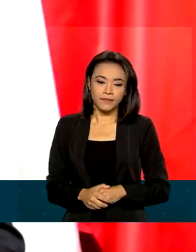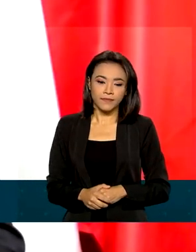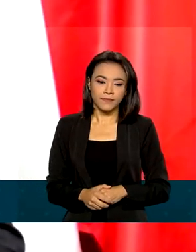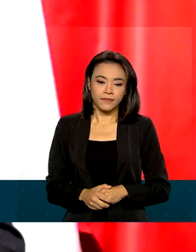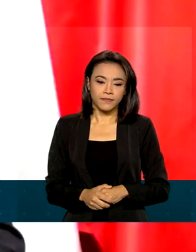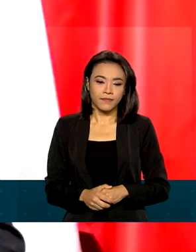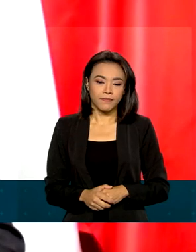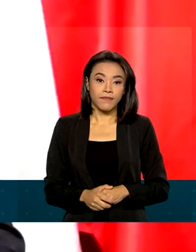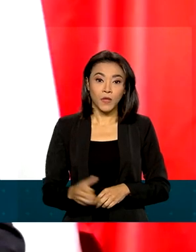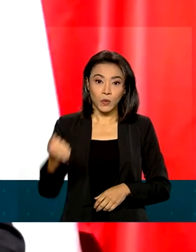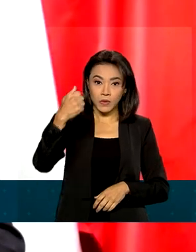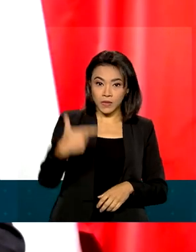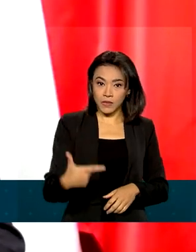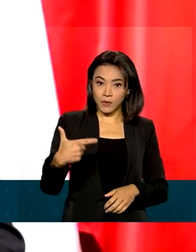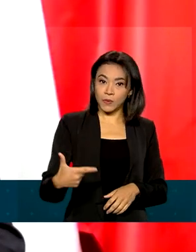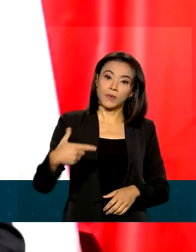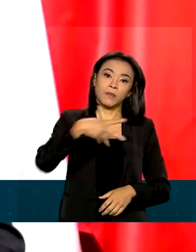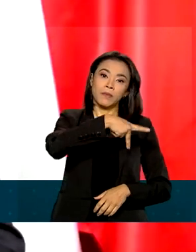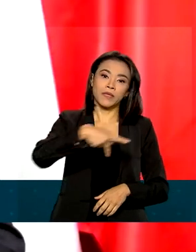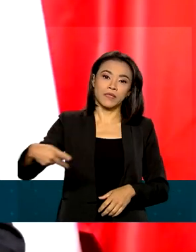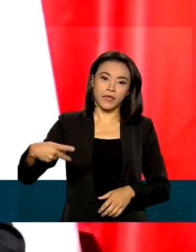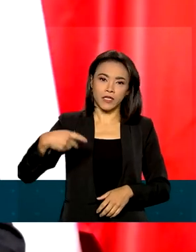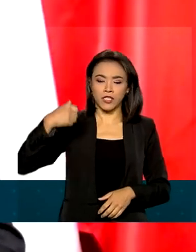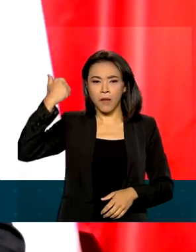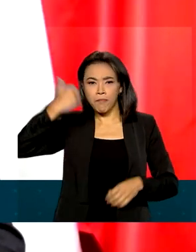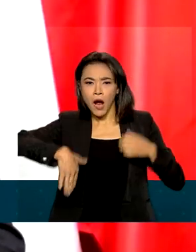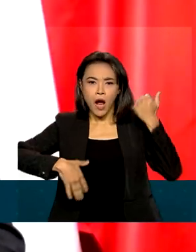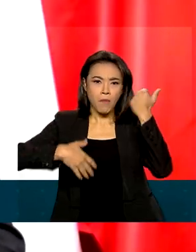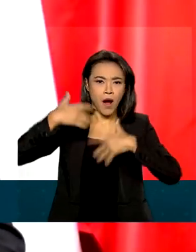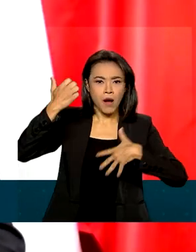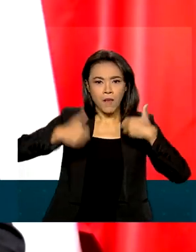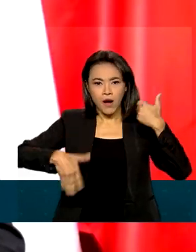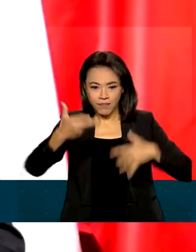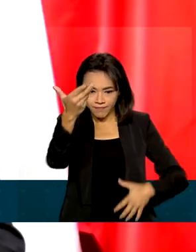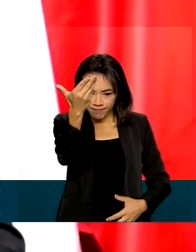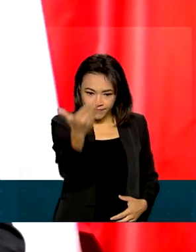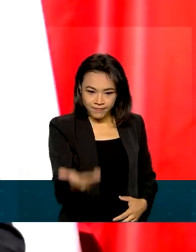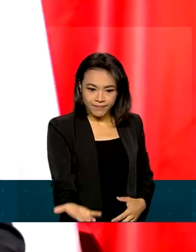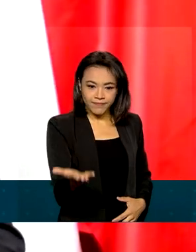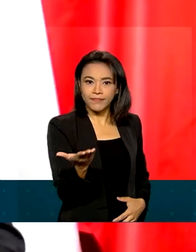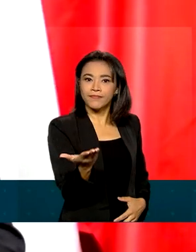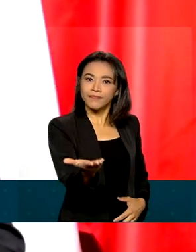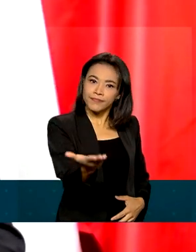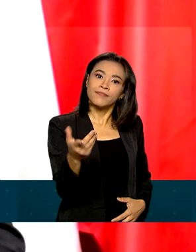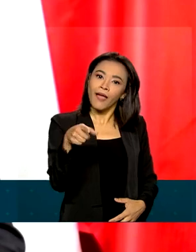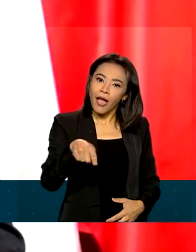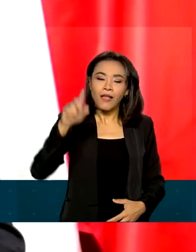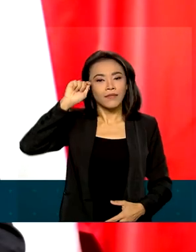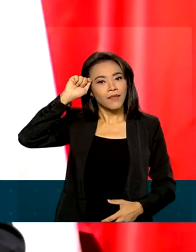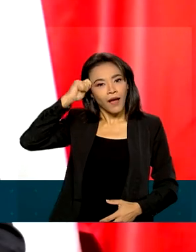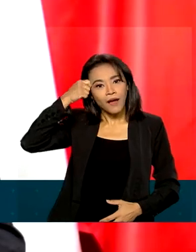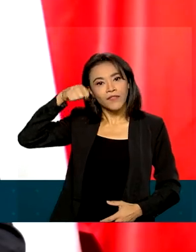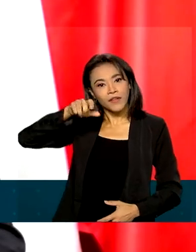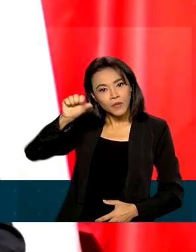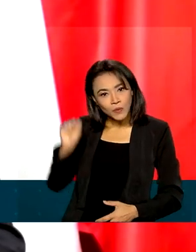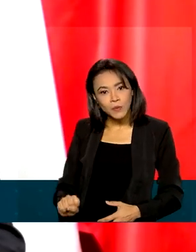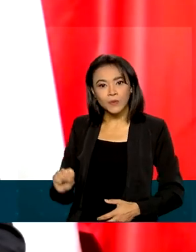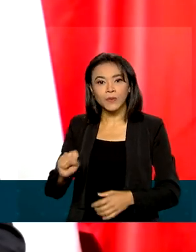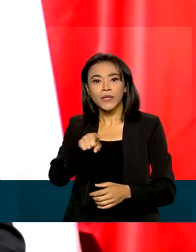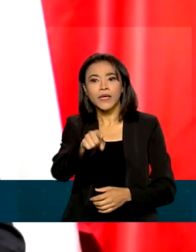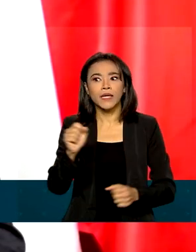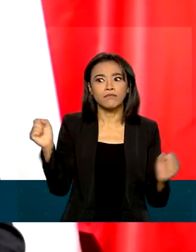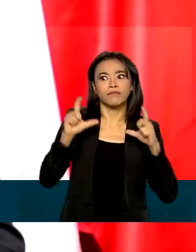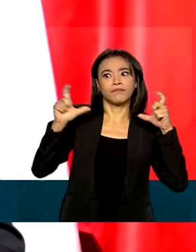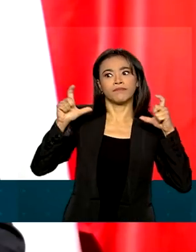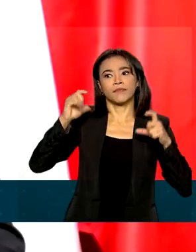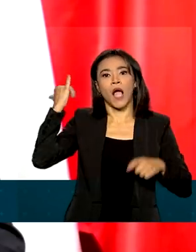O segundo presidente a falar na abertura do encontro foi Sirio Ramaphosa, da África do Sul. Ele alertou para